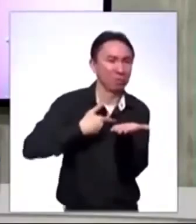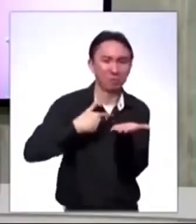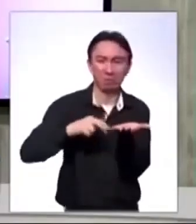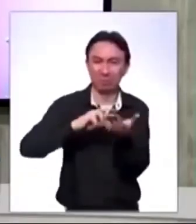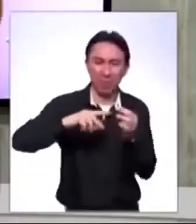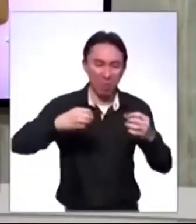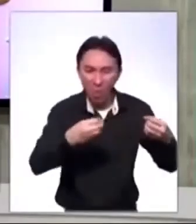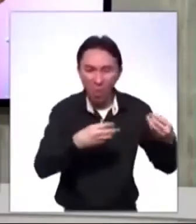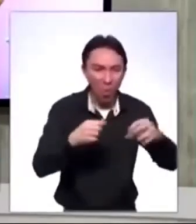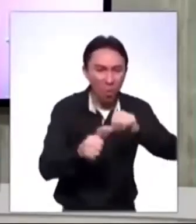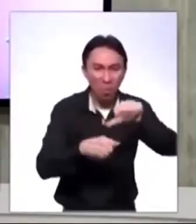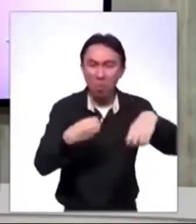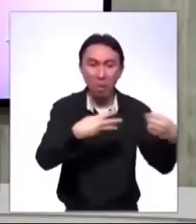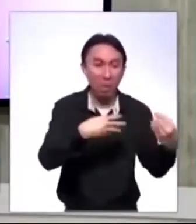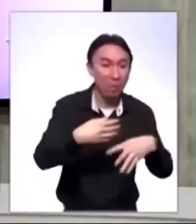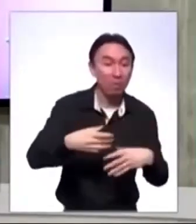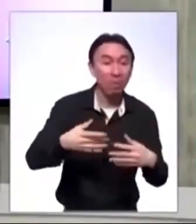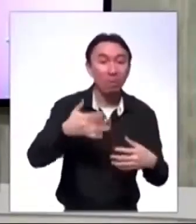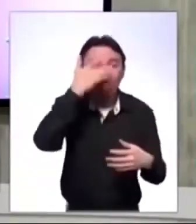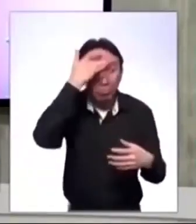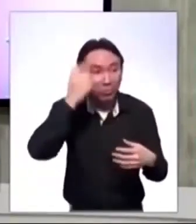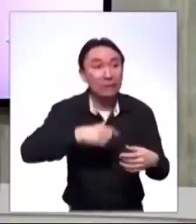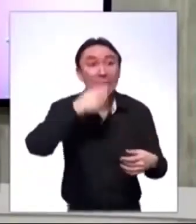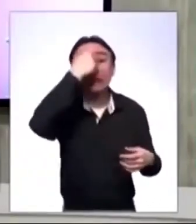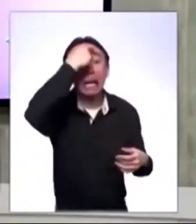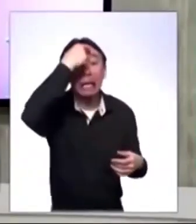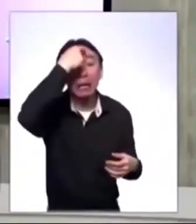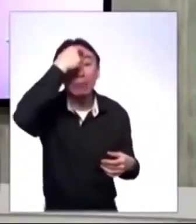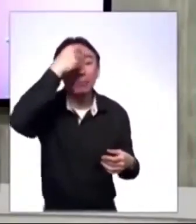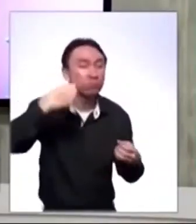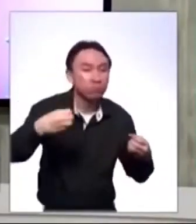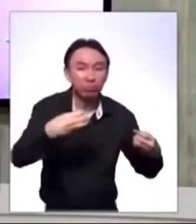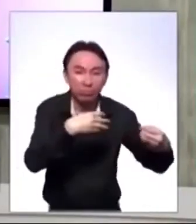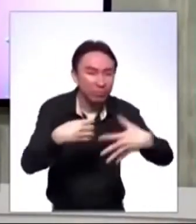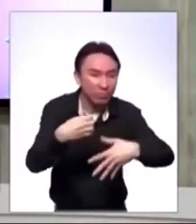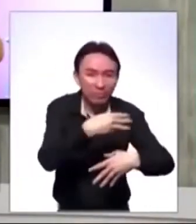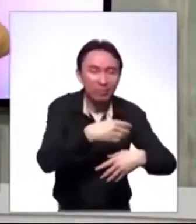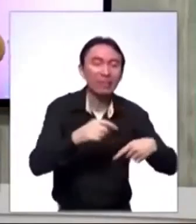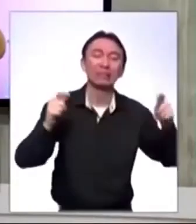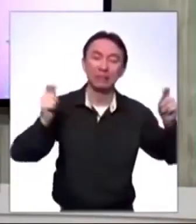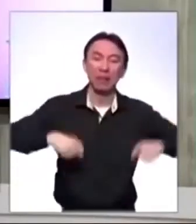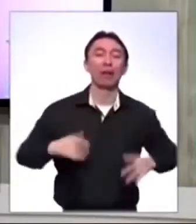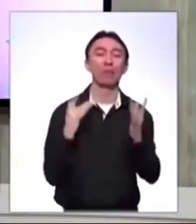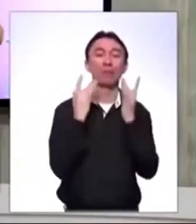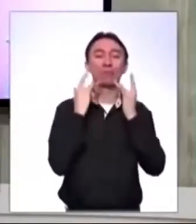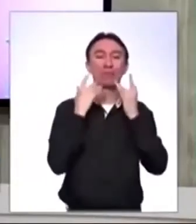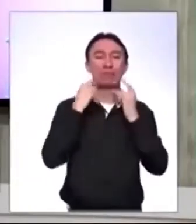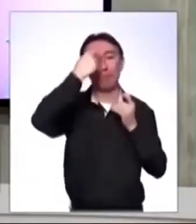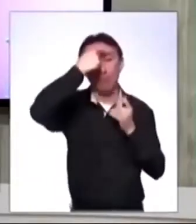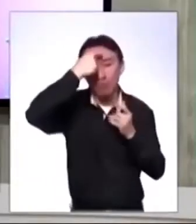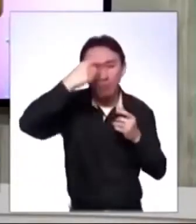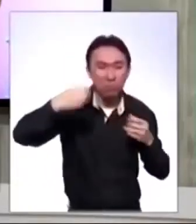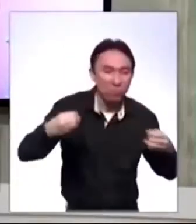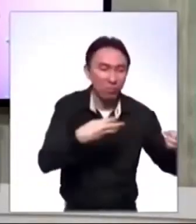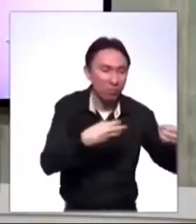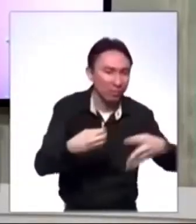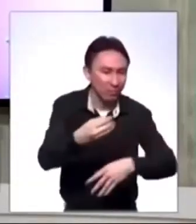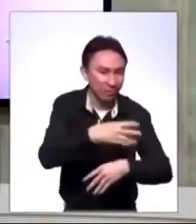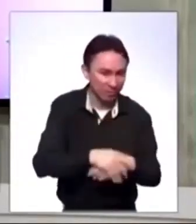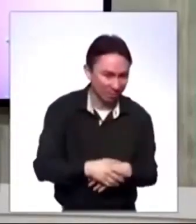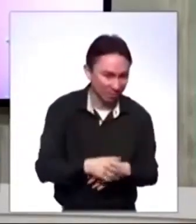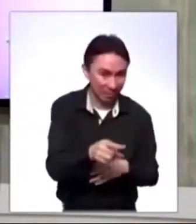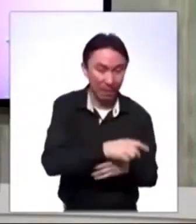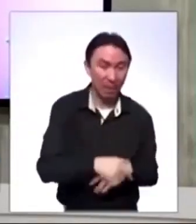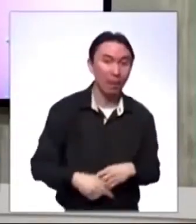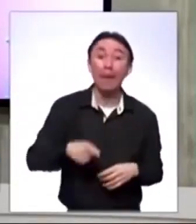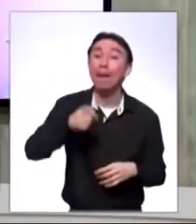um público com a cabeça moderna, eu posso fazer um teatro moderno. Por isso que demorou tanto. Então a peça fundamental, então lá, o pai do teatro